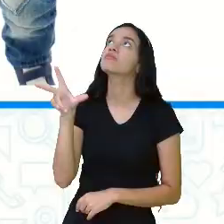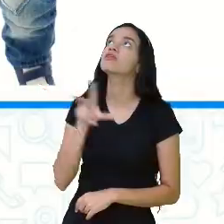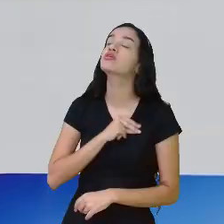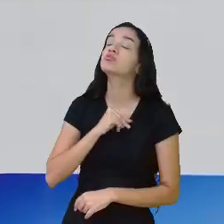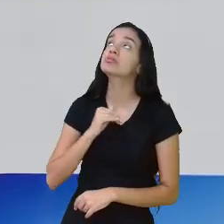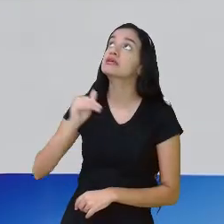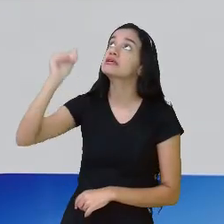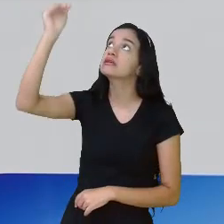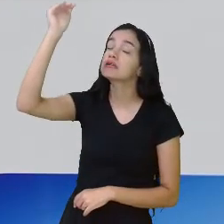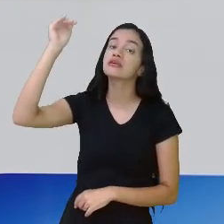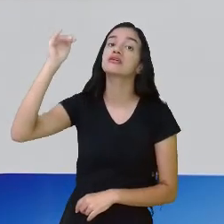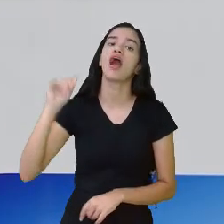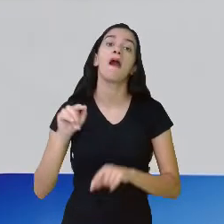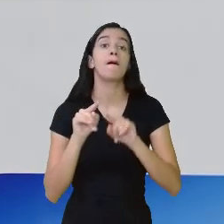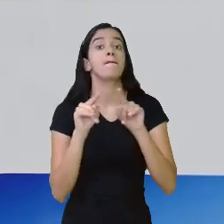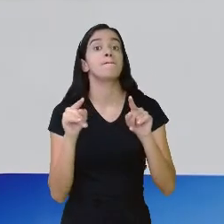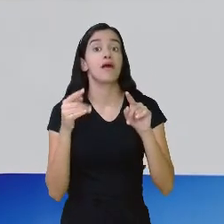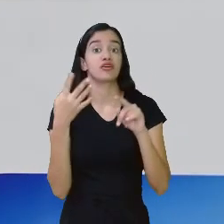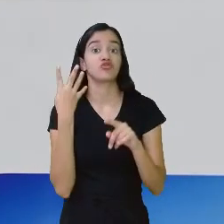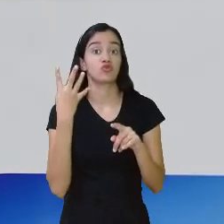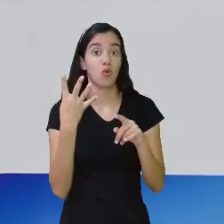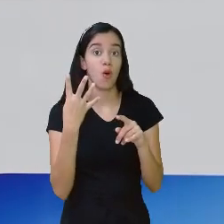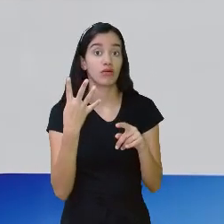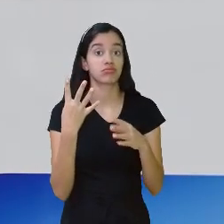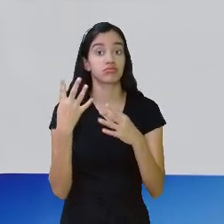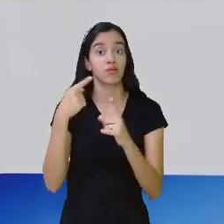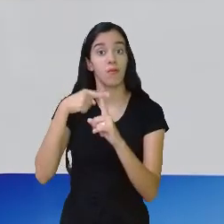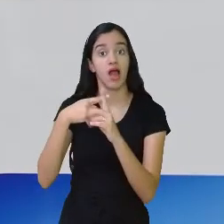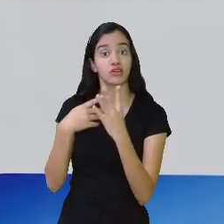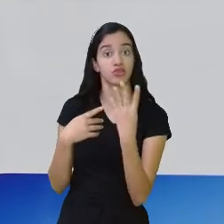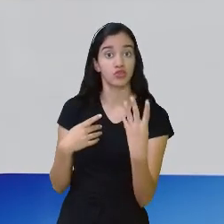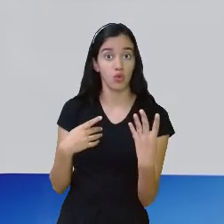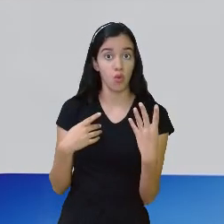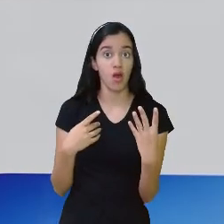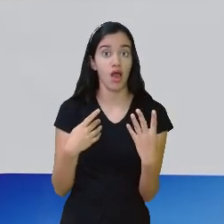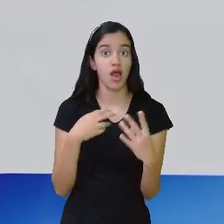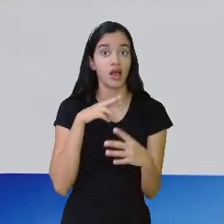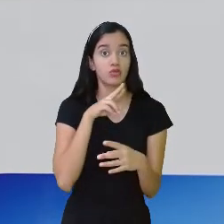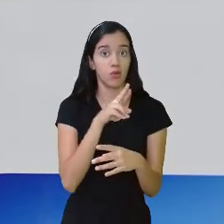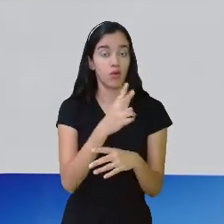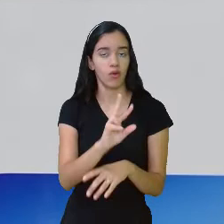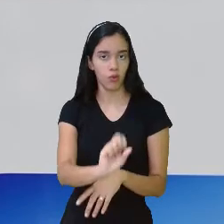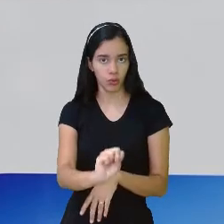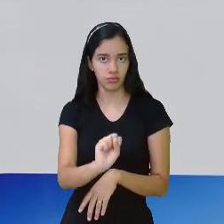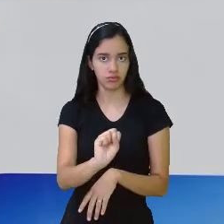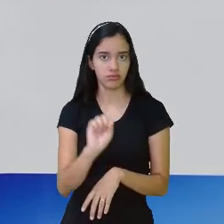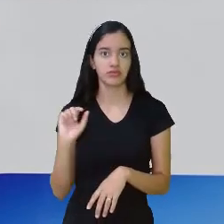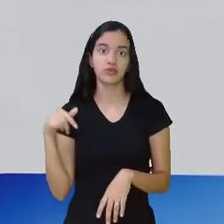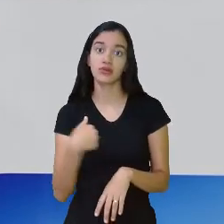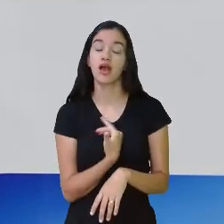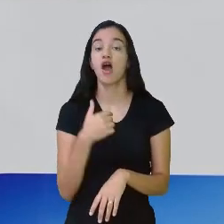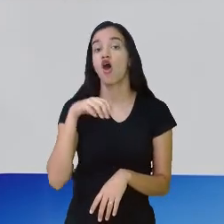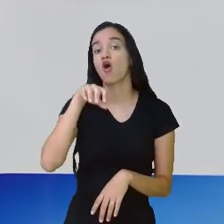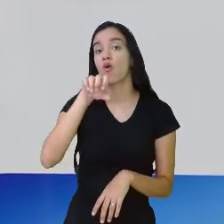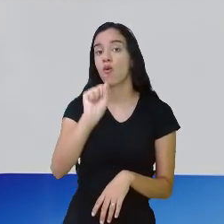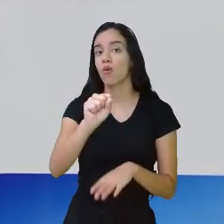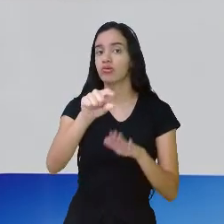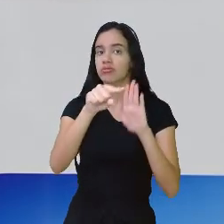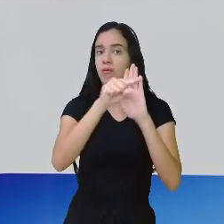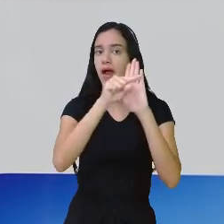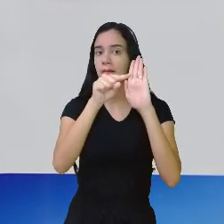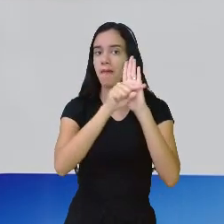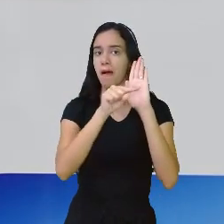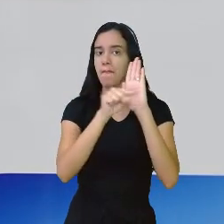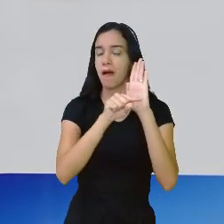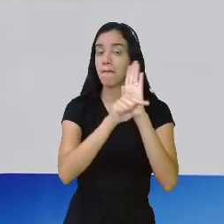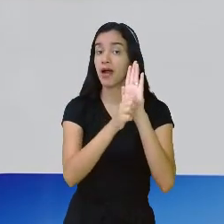que grandão, mais 4. 4 mais 4, 8. Então, nós temos 8 versos.